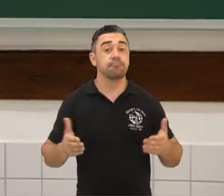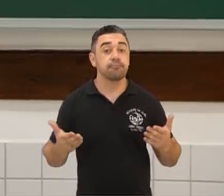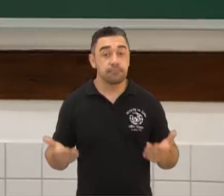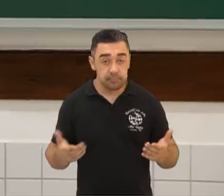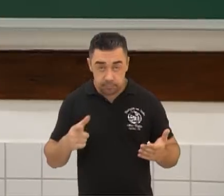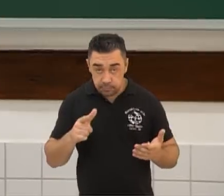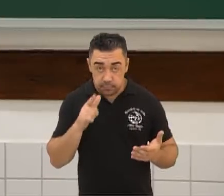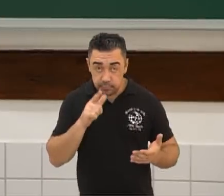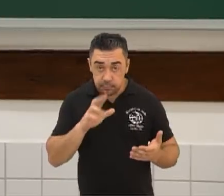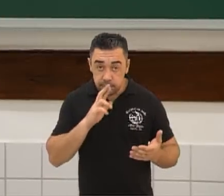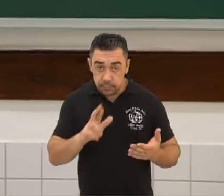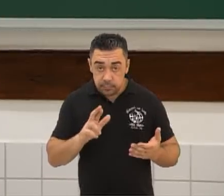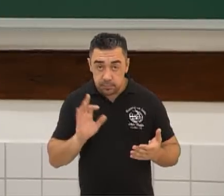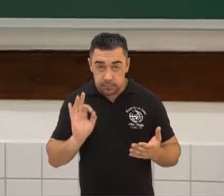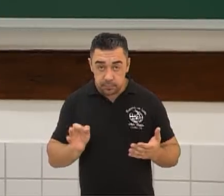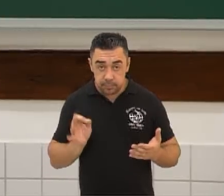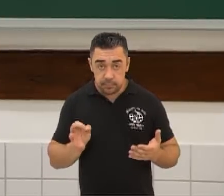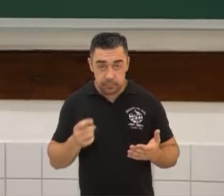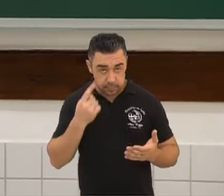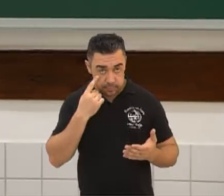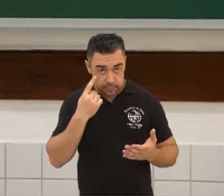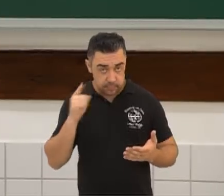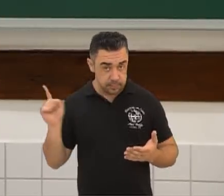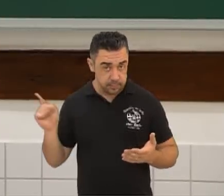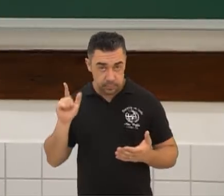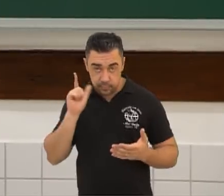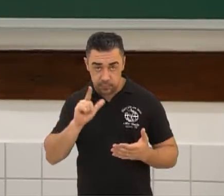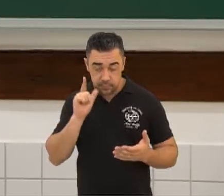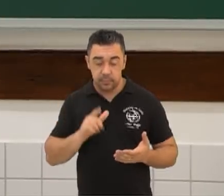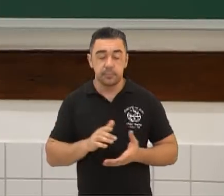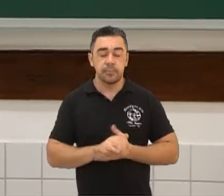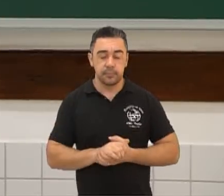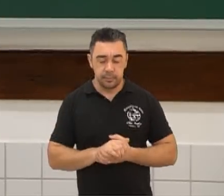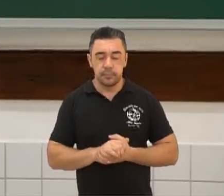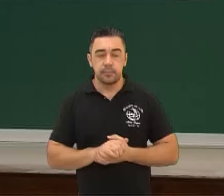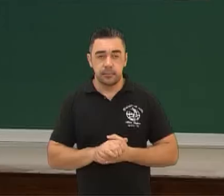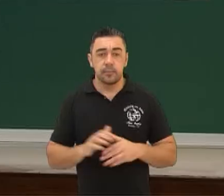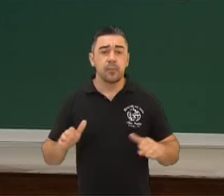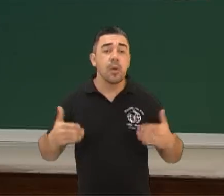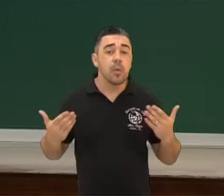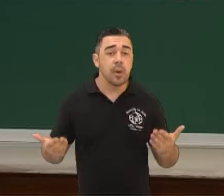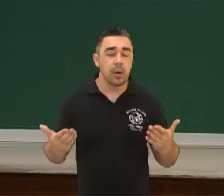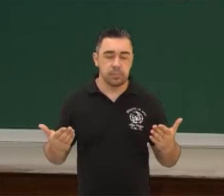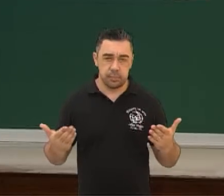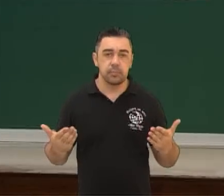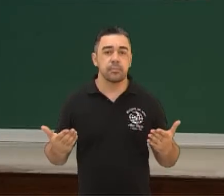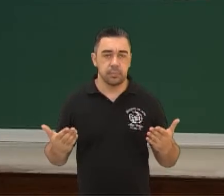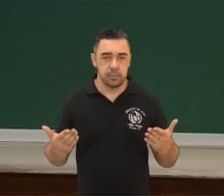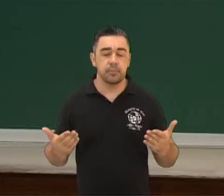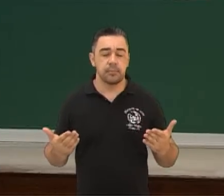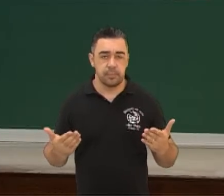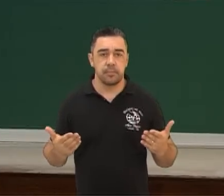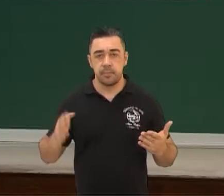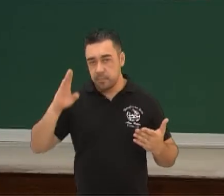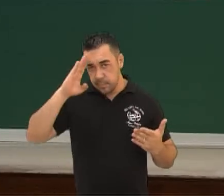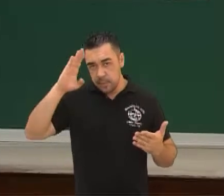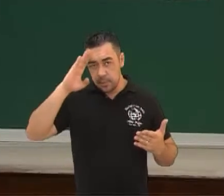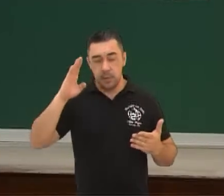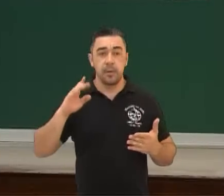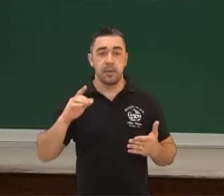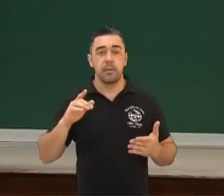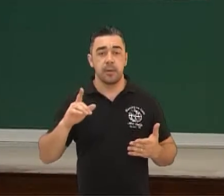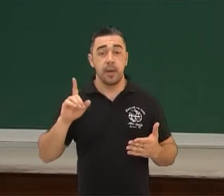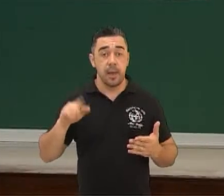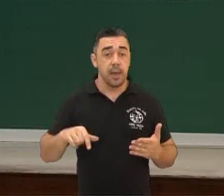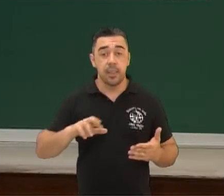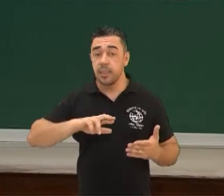Então, conseguiram responder a atividade? Vamos ver se você, estudante, acertou? Então, quais são, né? Nós tínhamos aqui 3